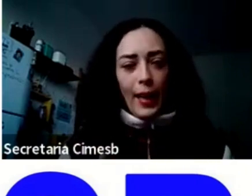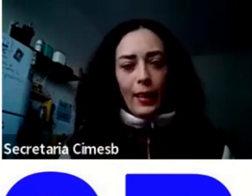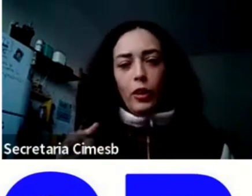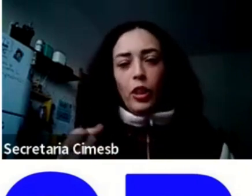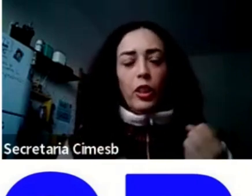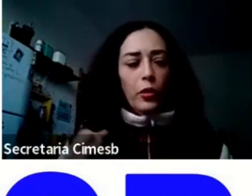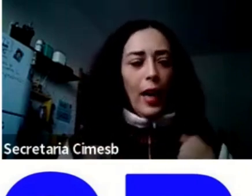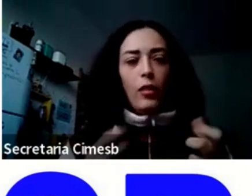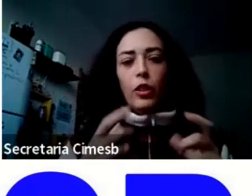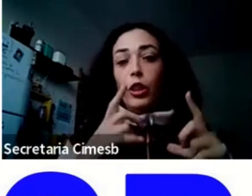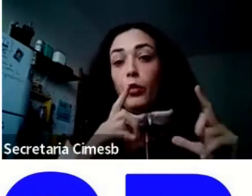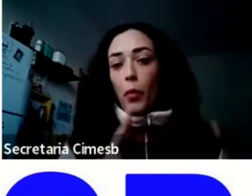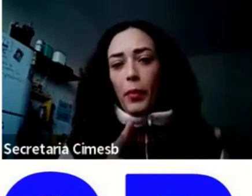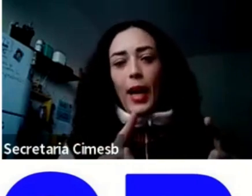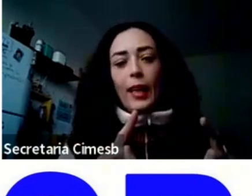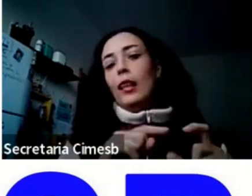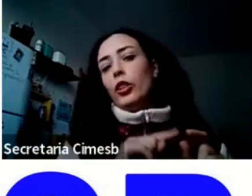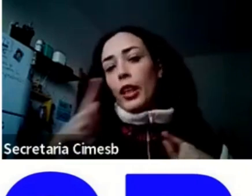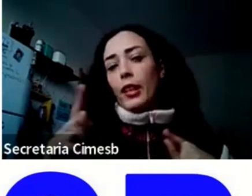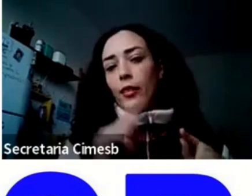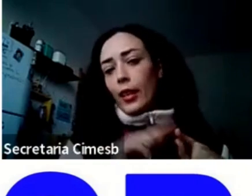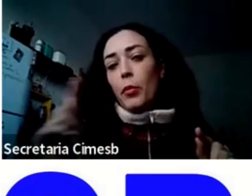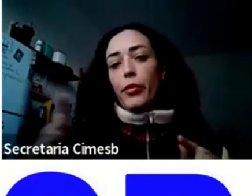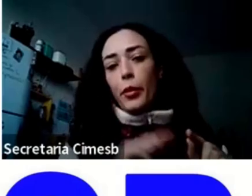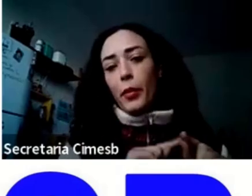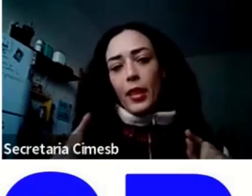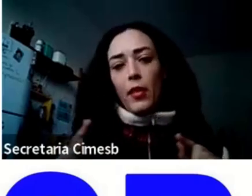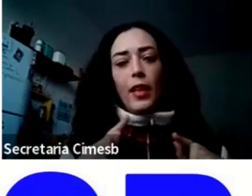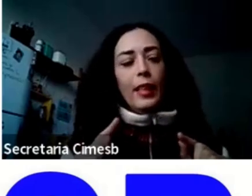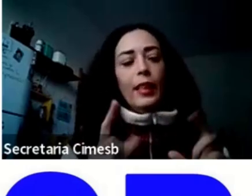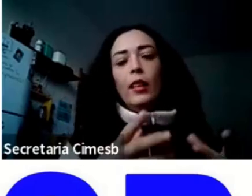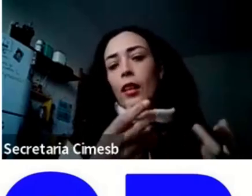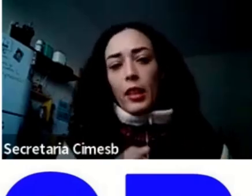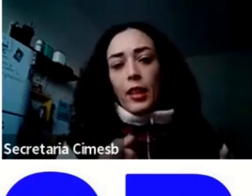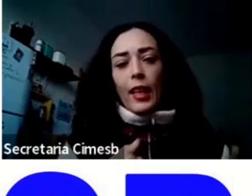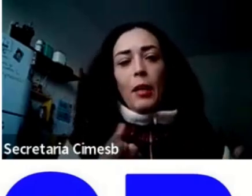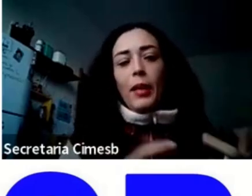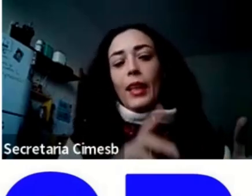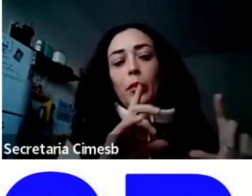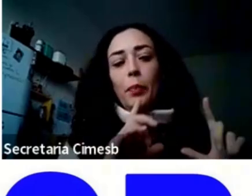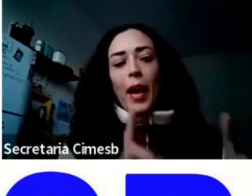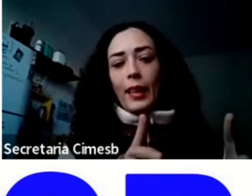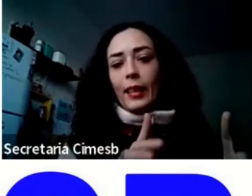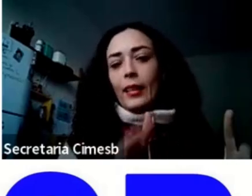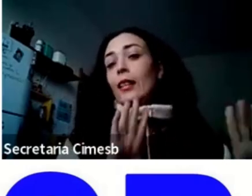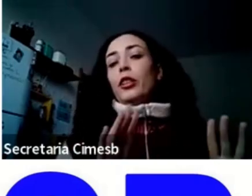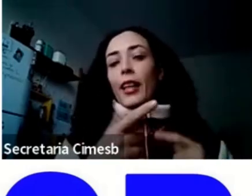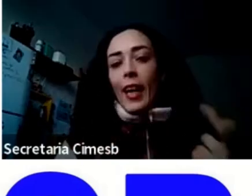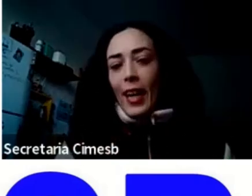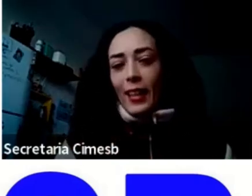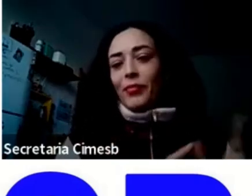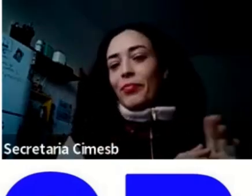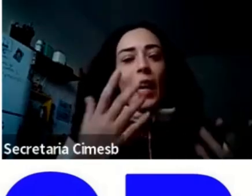uma placa, né, dirigindo o carro, a gente vê uma placa, a gente já tem uma informação ali, né? Que às vezes é aquela placa do pare,